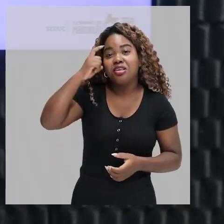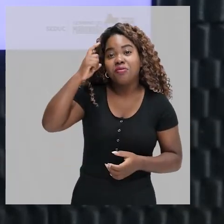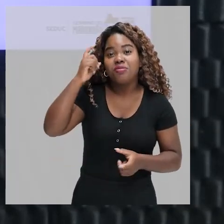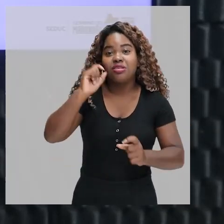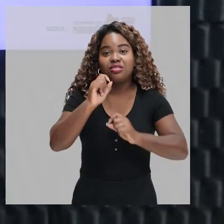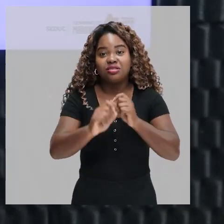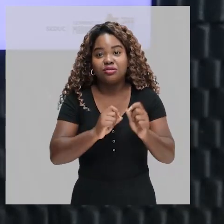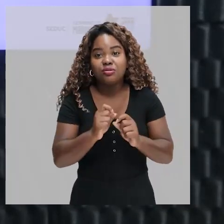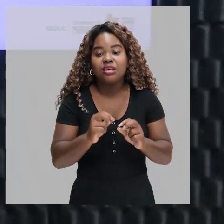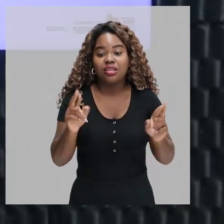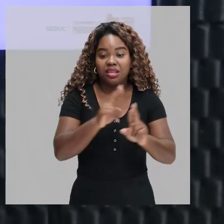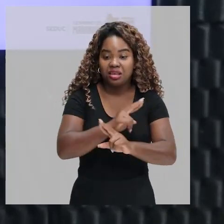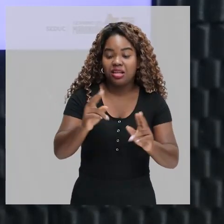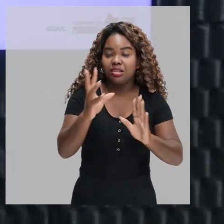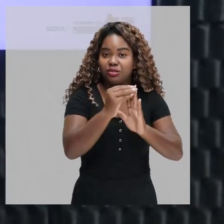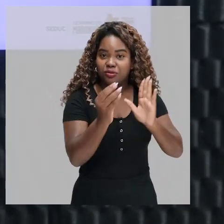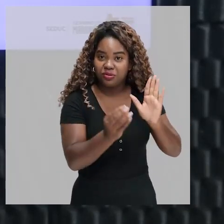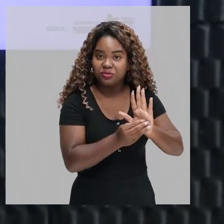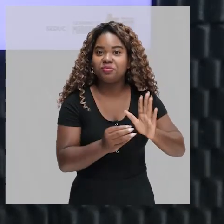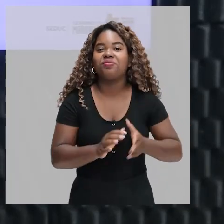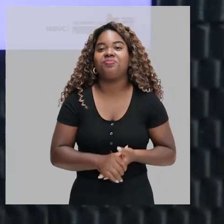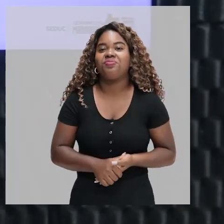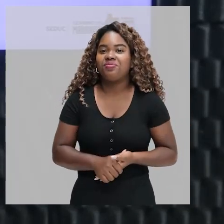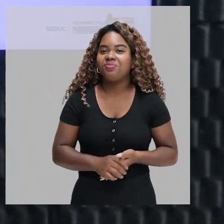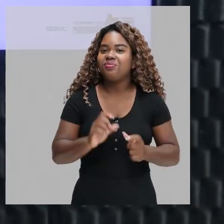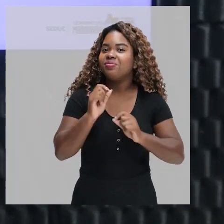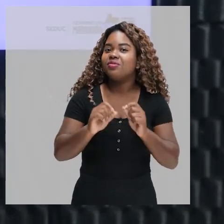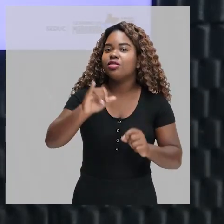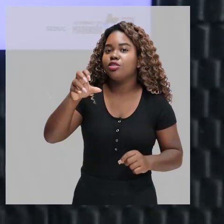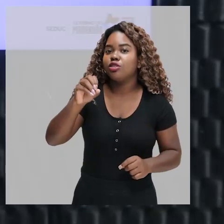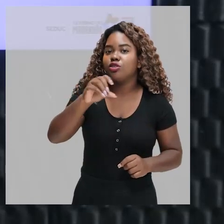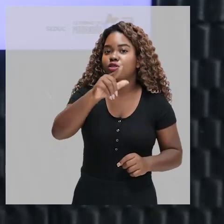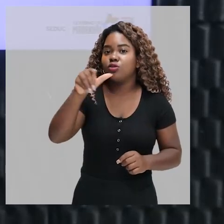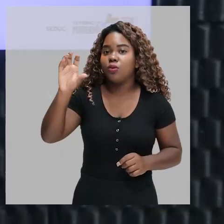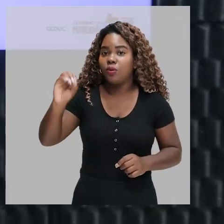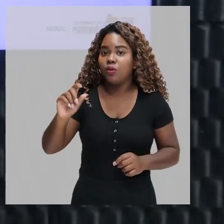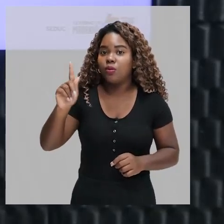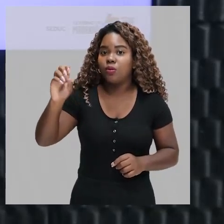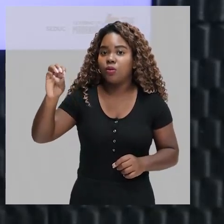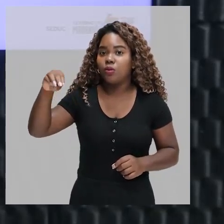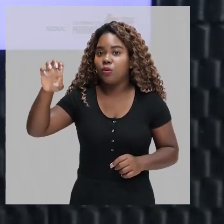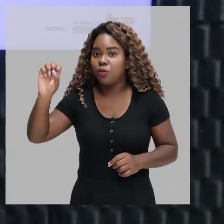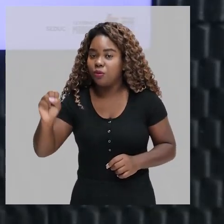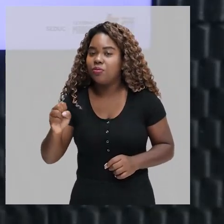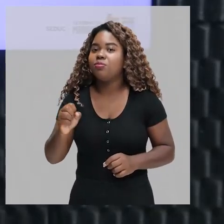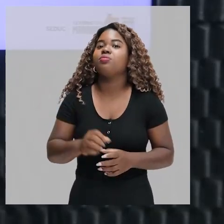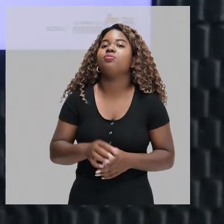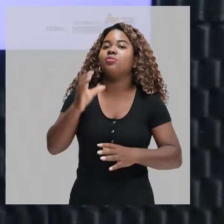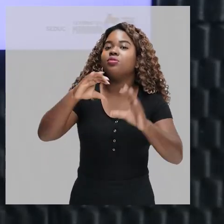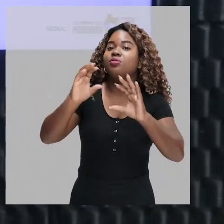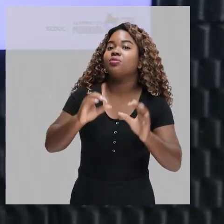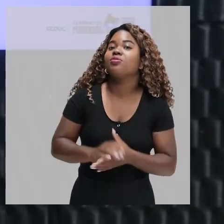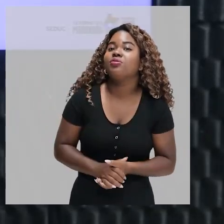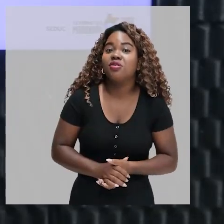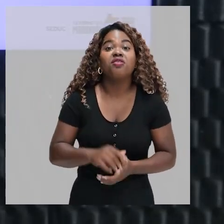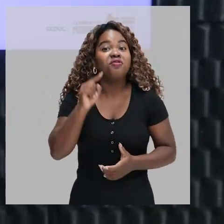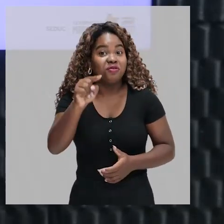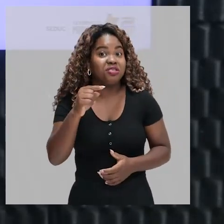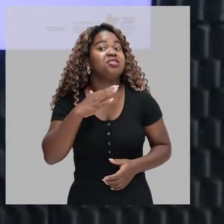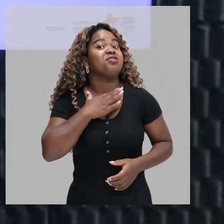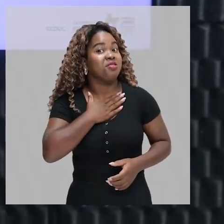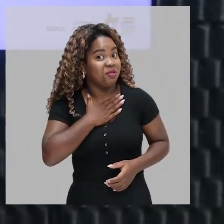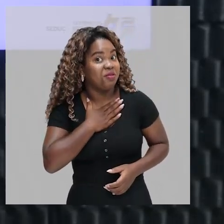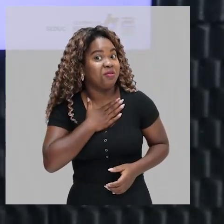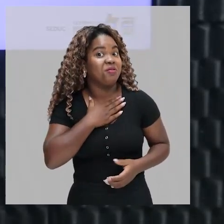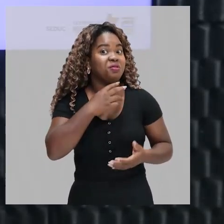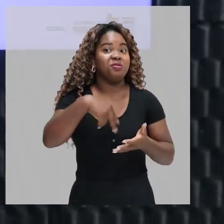Essência dessa dessa canção do João Gomes né uma sensação do momento chuchus gostam né